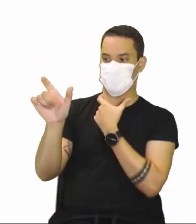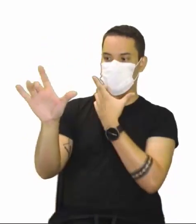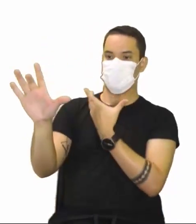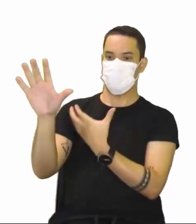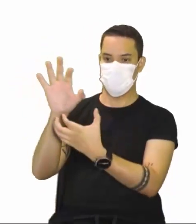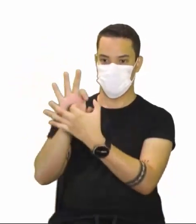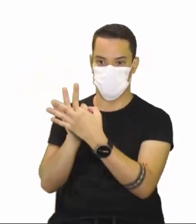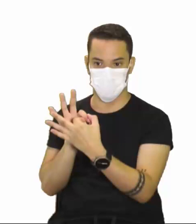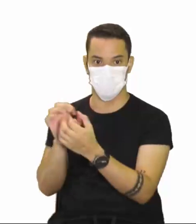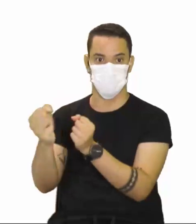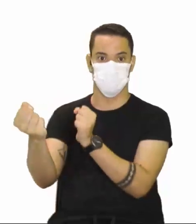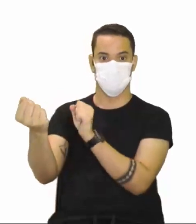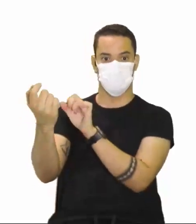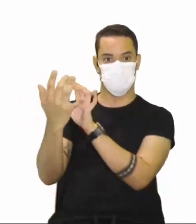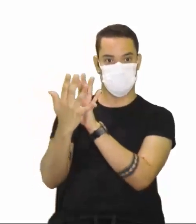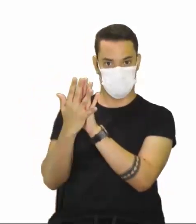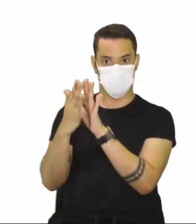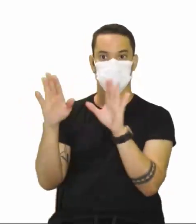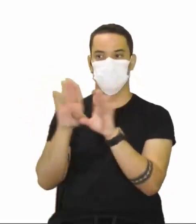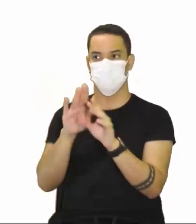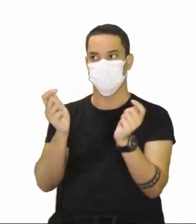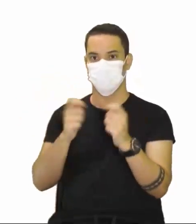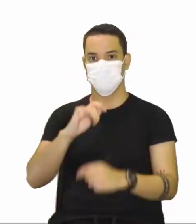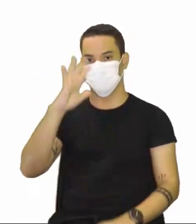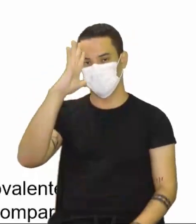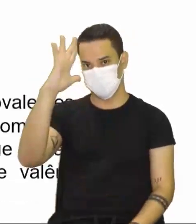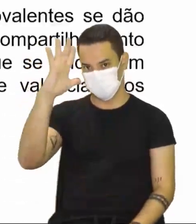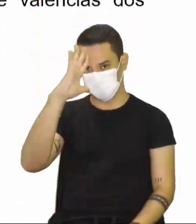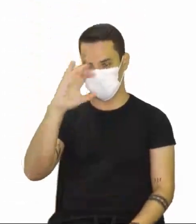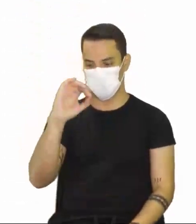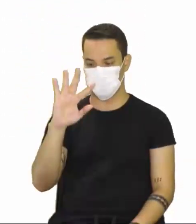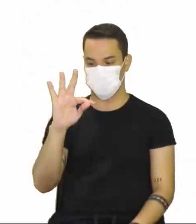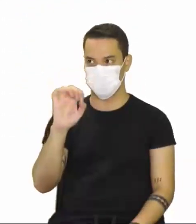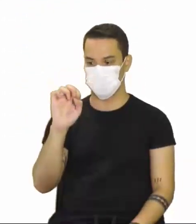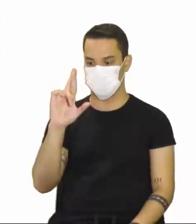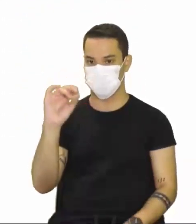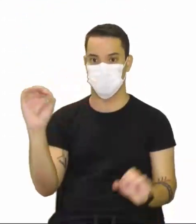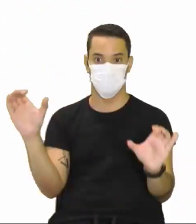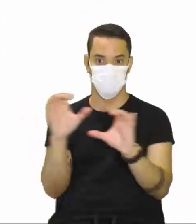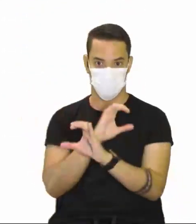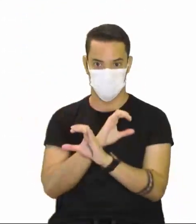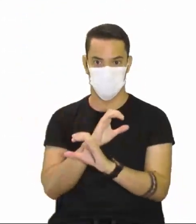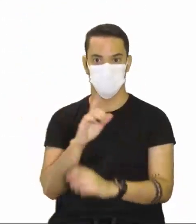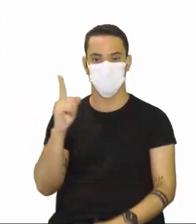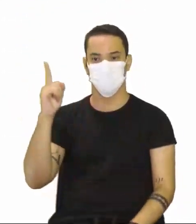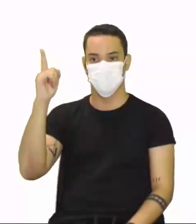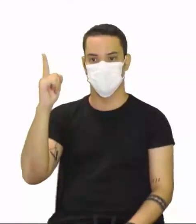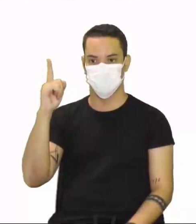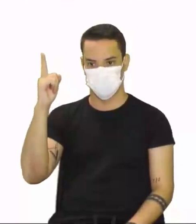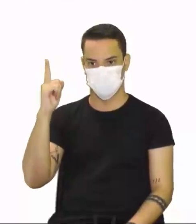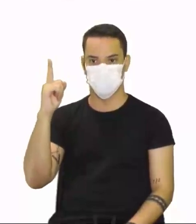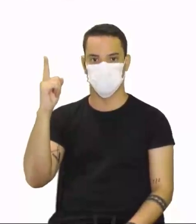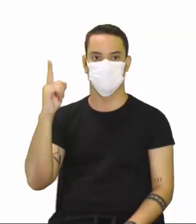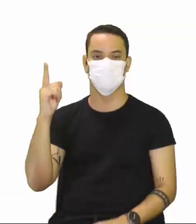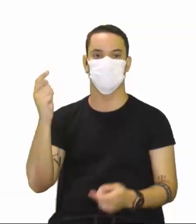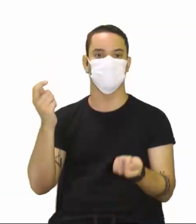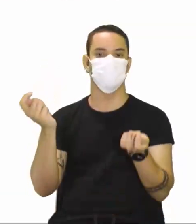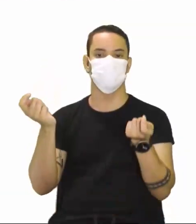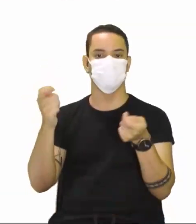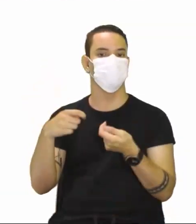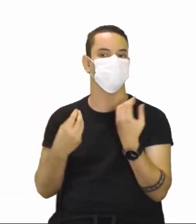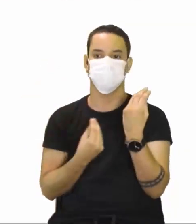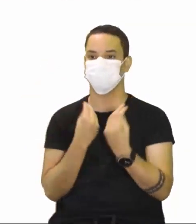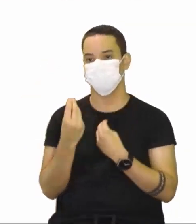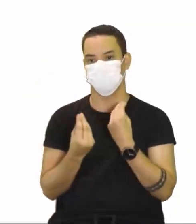possam formar, então, digamos assim, o octeto completo. As ligações covalentes se dão através